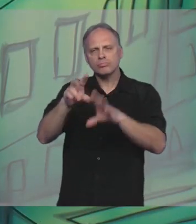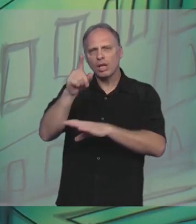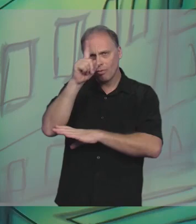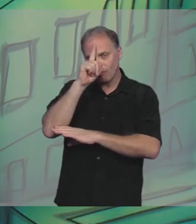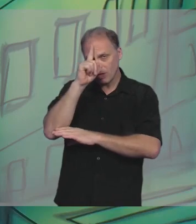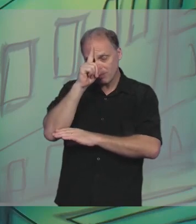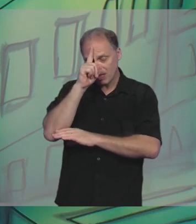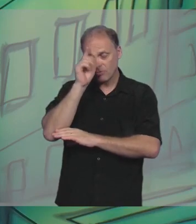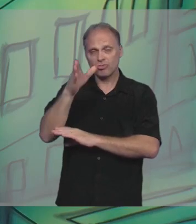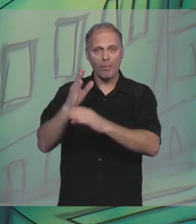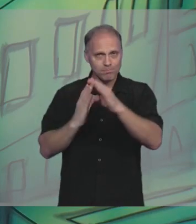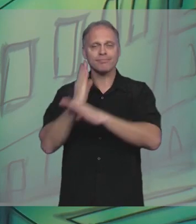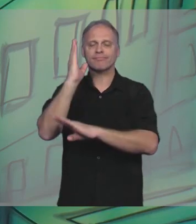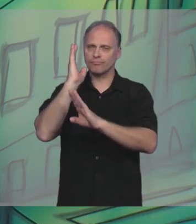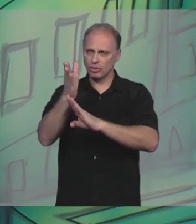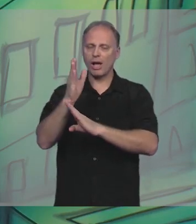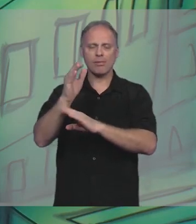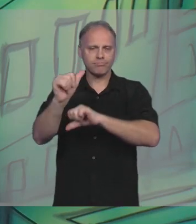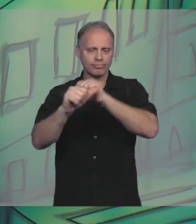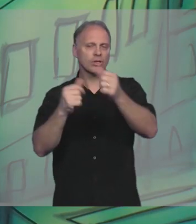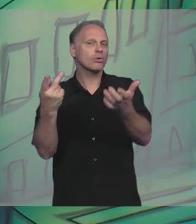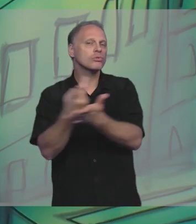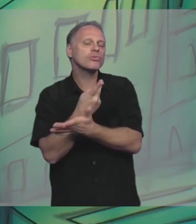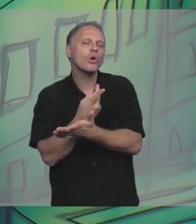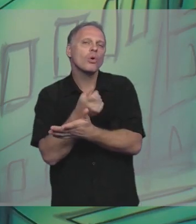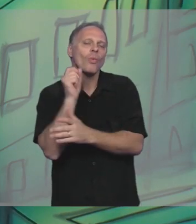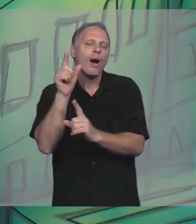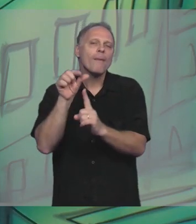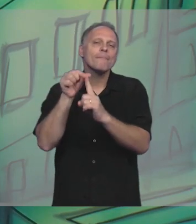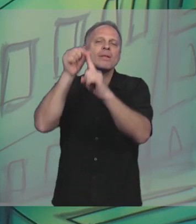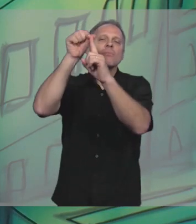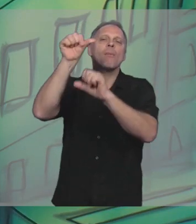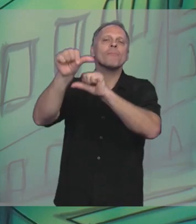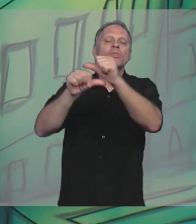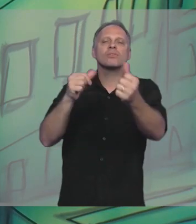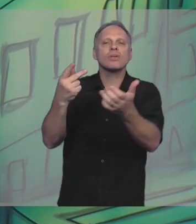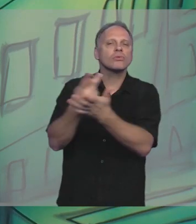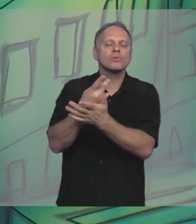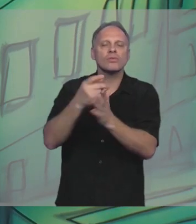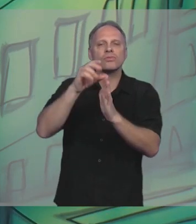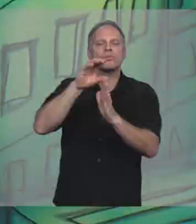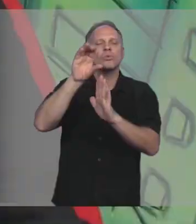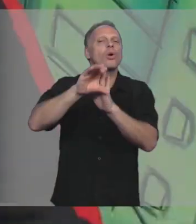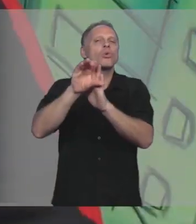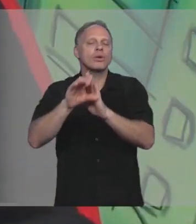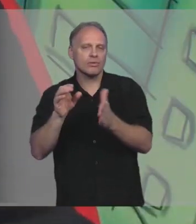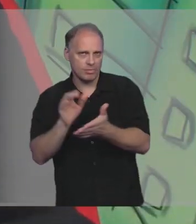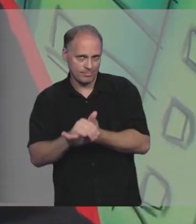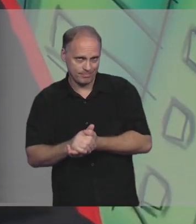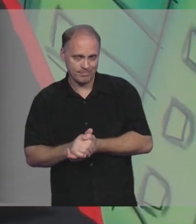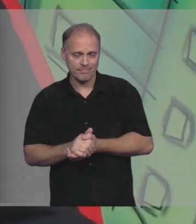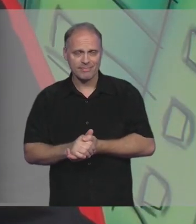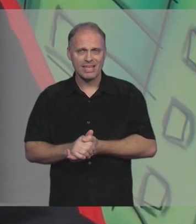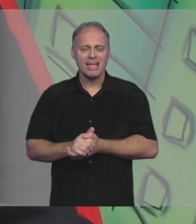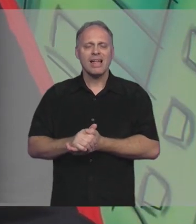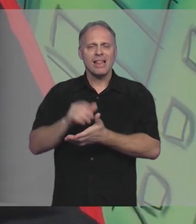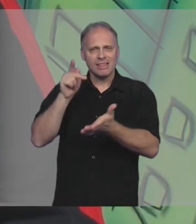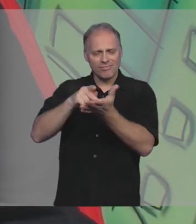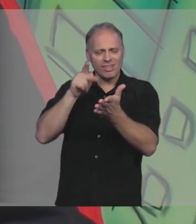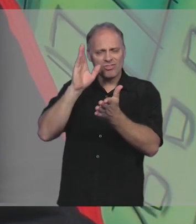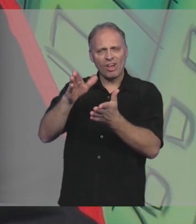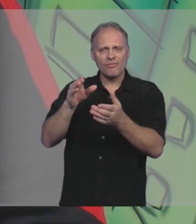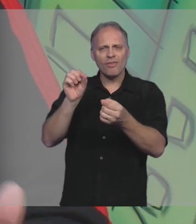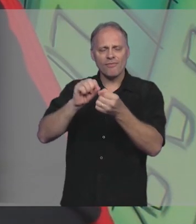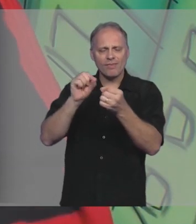foi aprovado, quais são as principais mudanças da Base Nacional Curricular? Bom, ela foi aprovada já para o